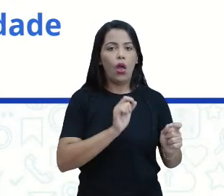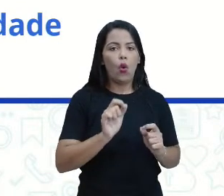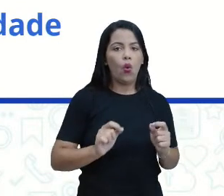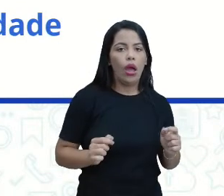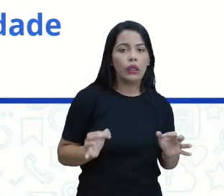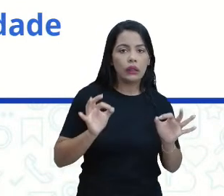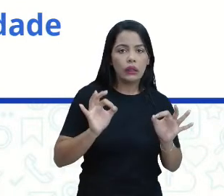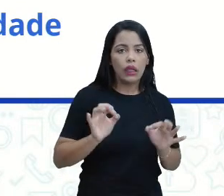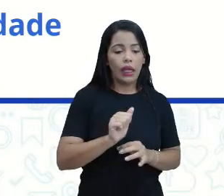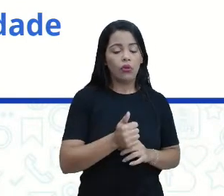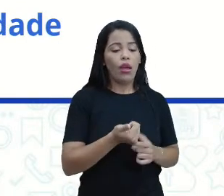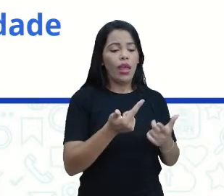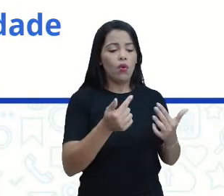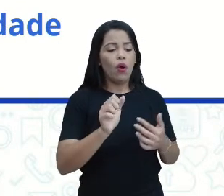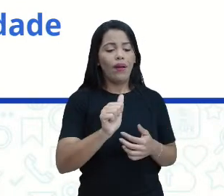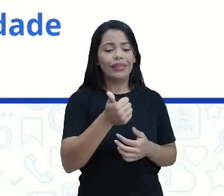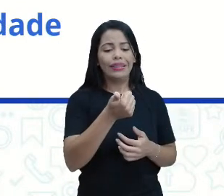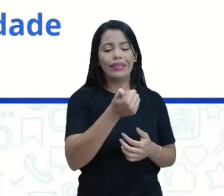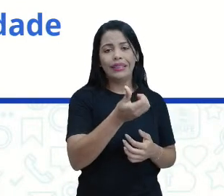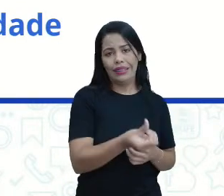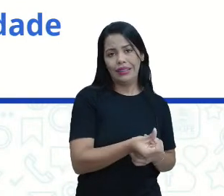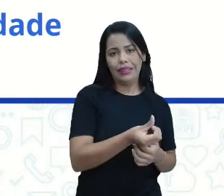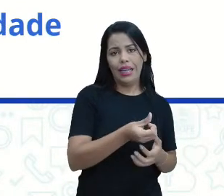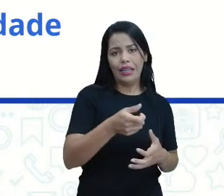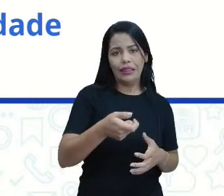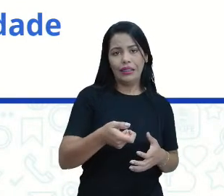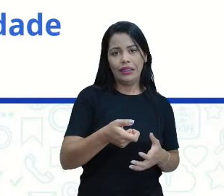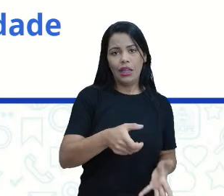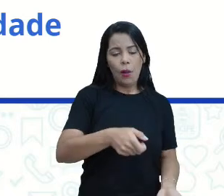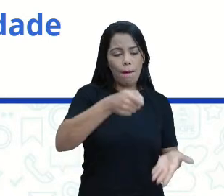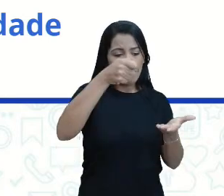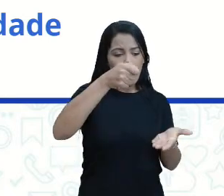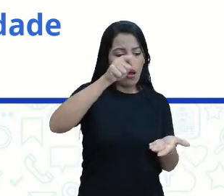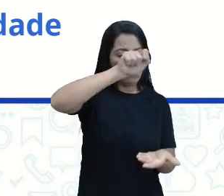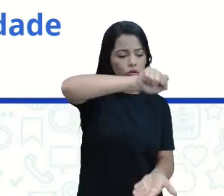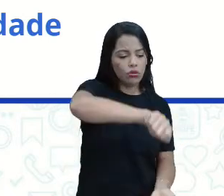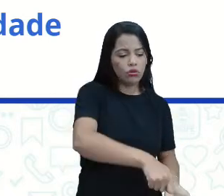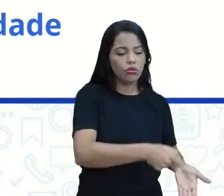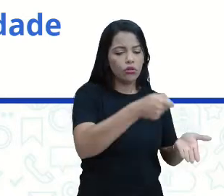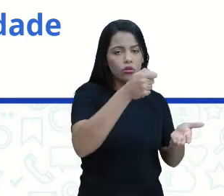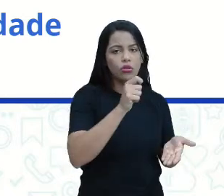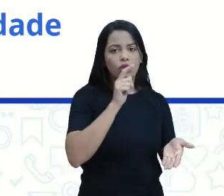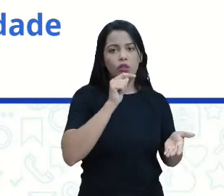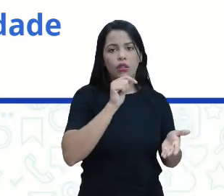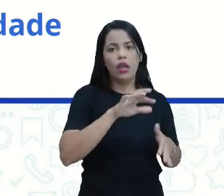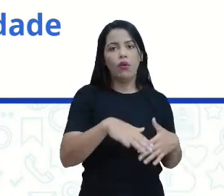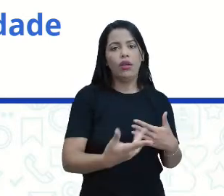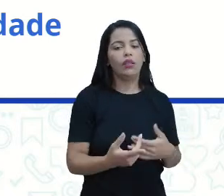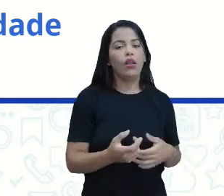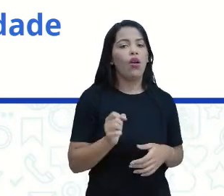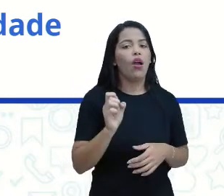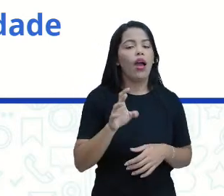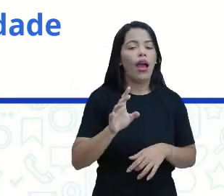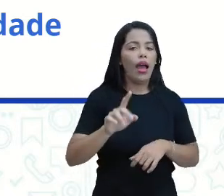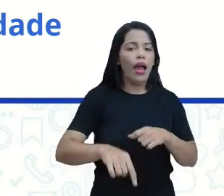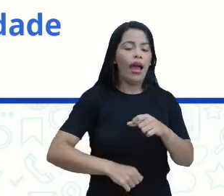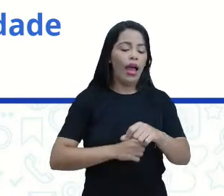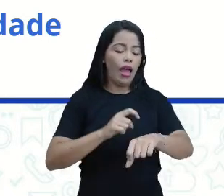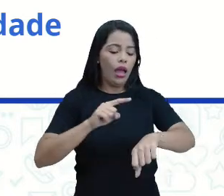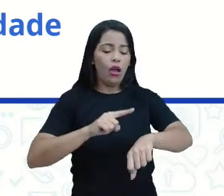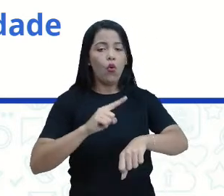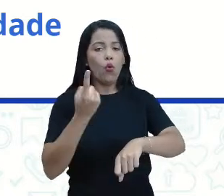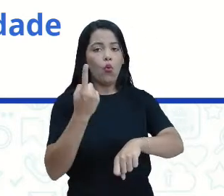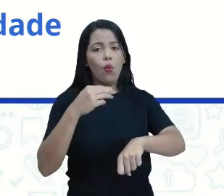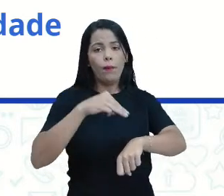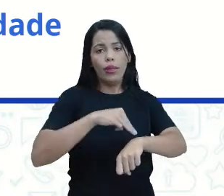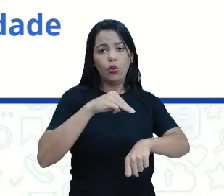Perfeita. Passou um tempo, ó, a cada minuto é despejada uma quantidade equivalente a 2 baldes de água. Então, com 1